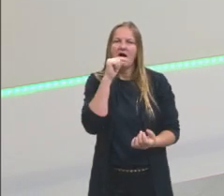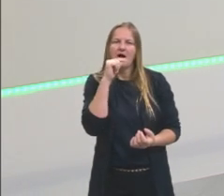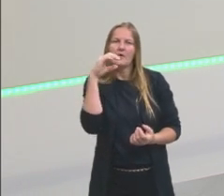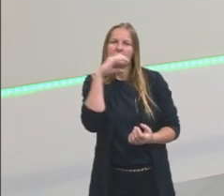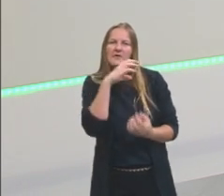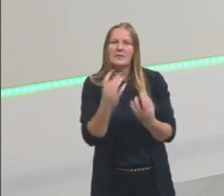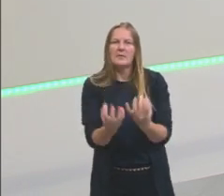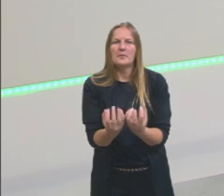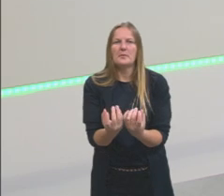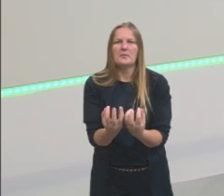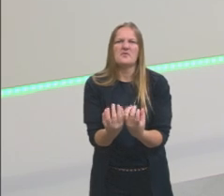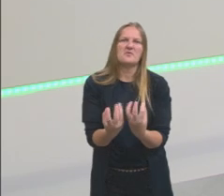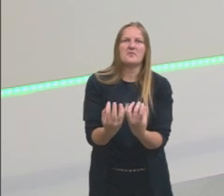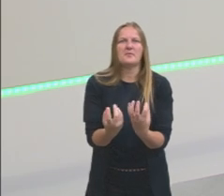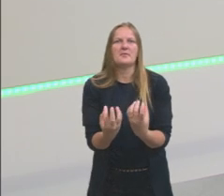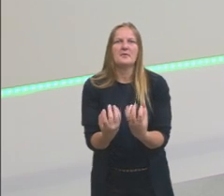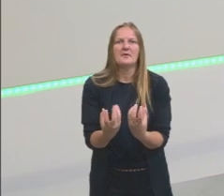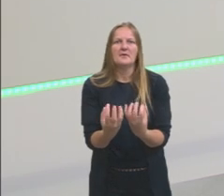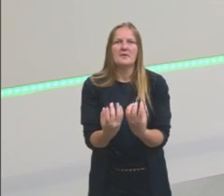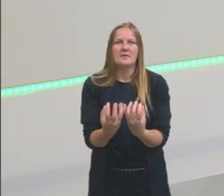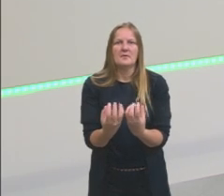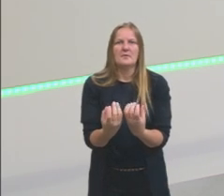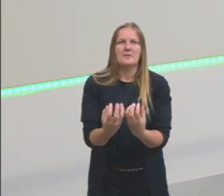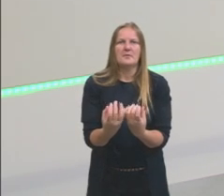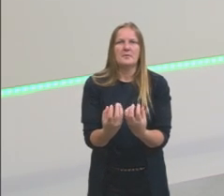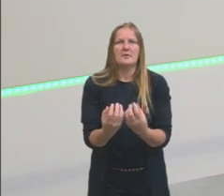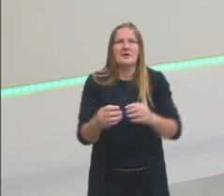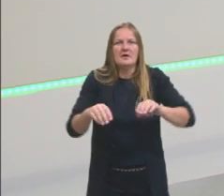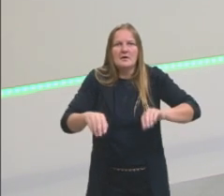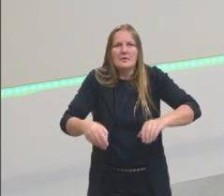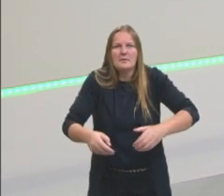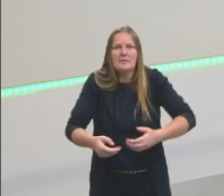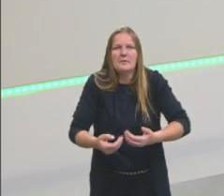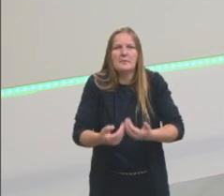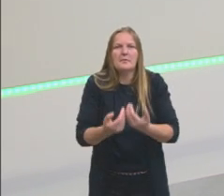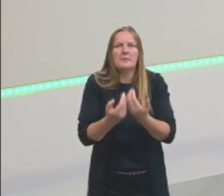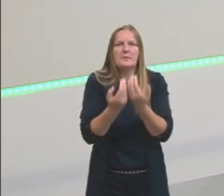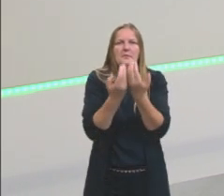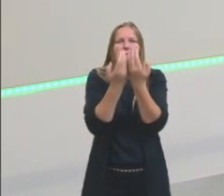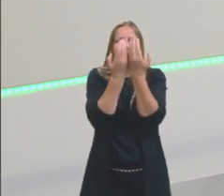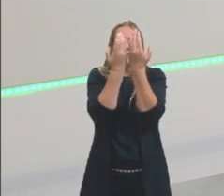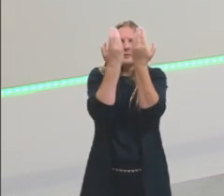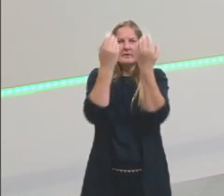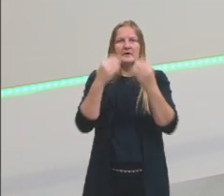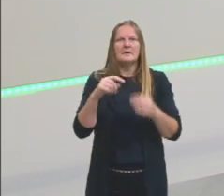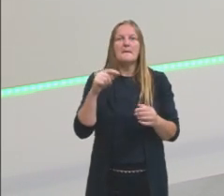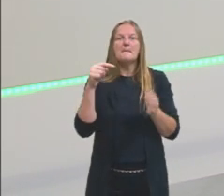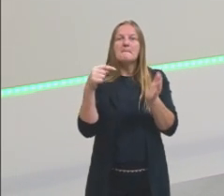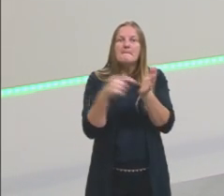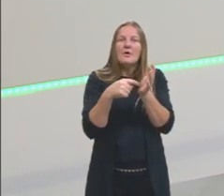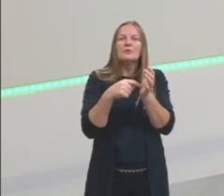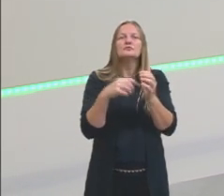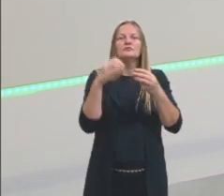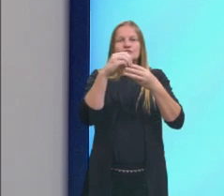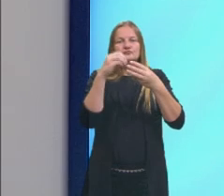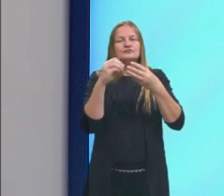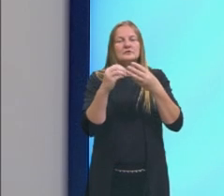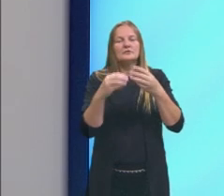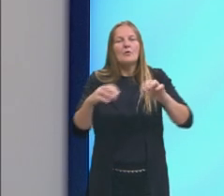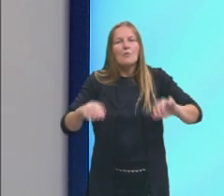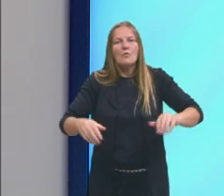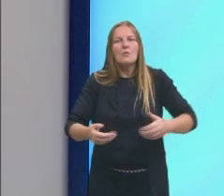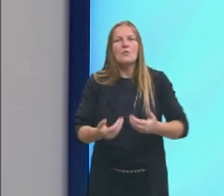ali daqui um pouquinho vai começar a borbulhar bem aonde sai aquela borbulha aquilo ali é uma um ponto ali de células de convecção